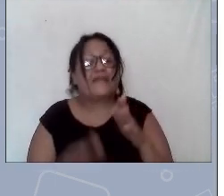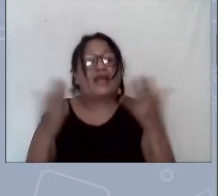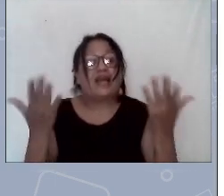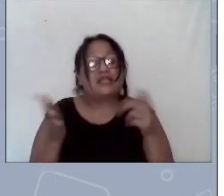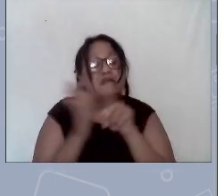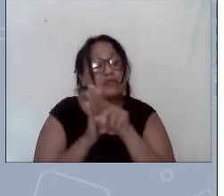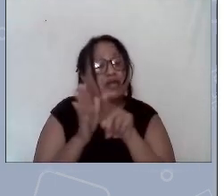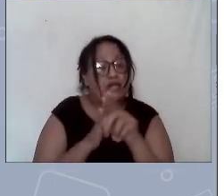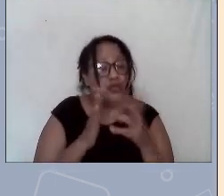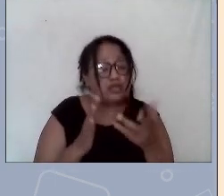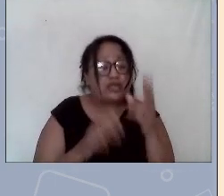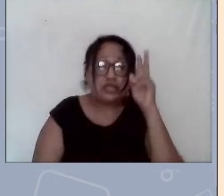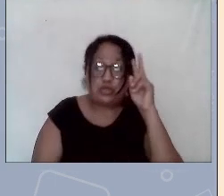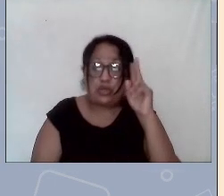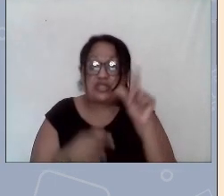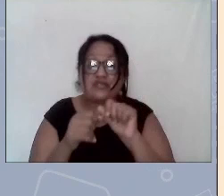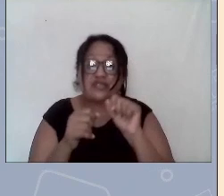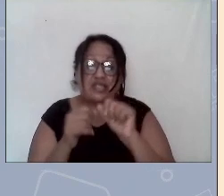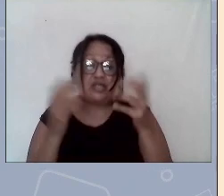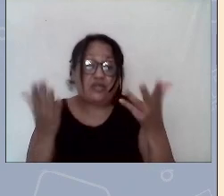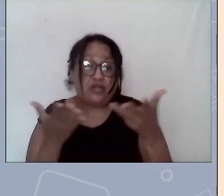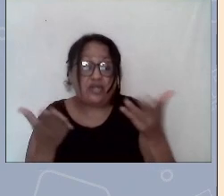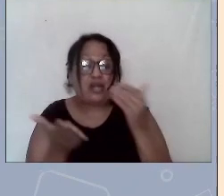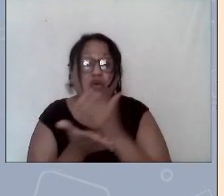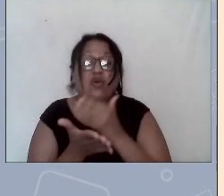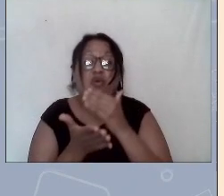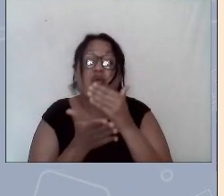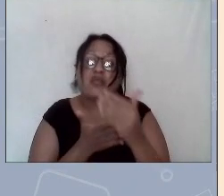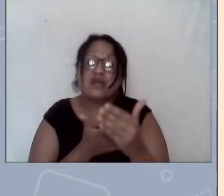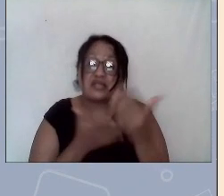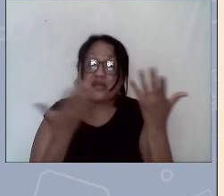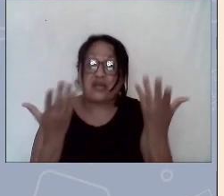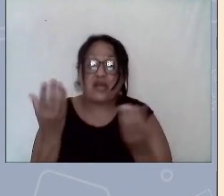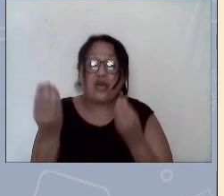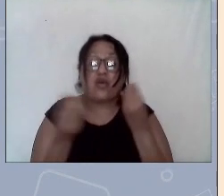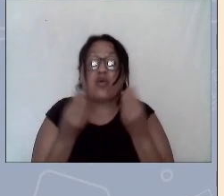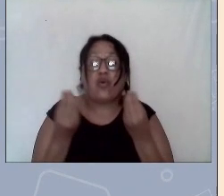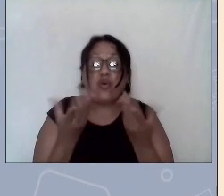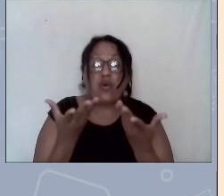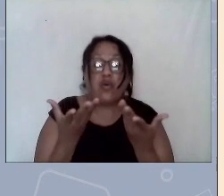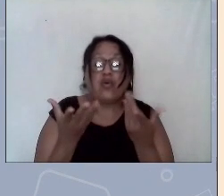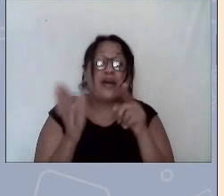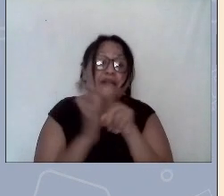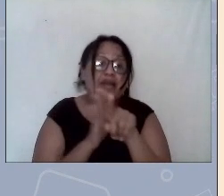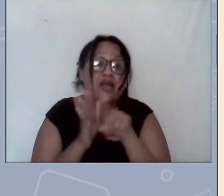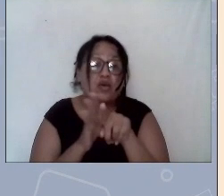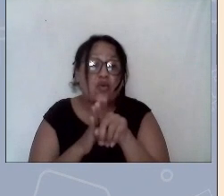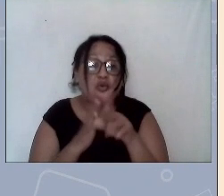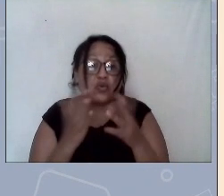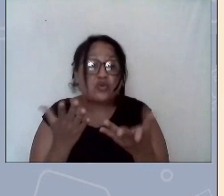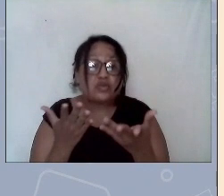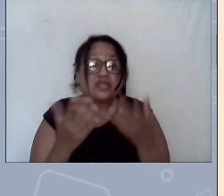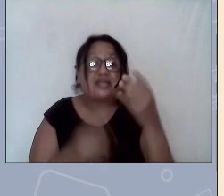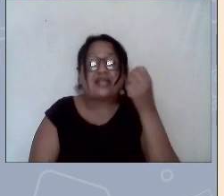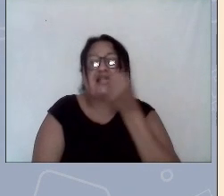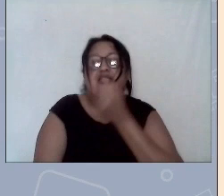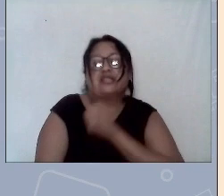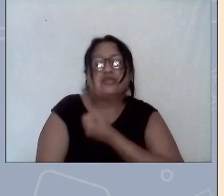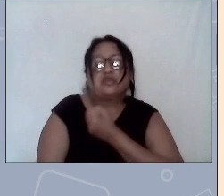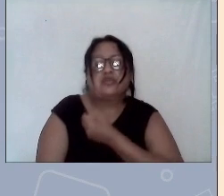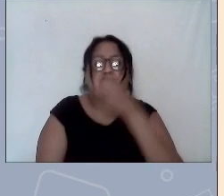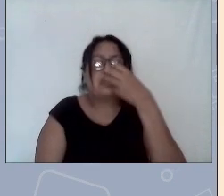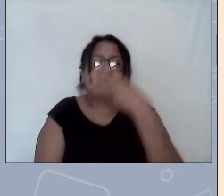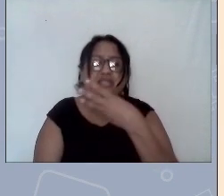começamos com o ofício do historiador com uma questão a questão de 34 analisando mais